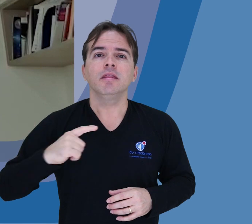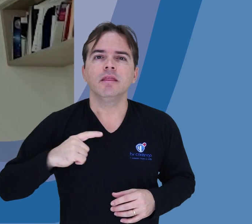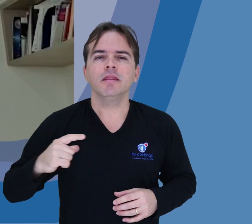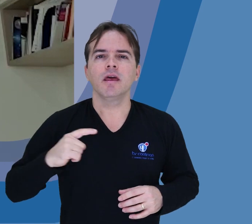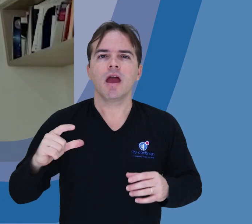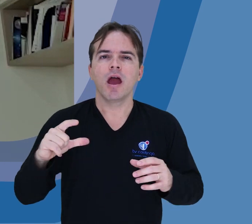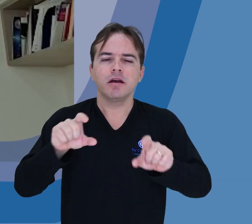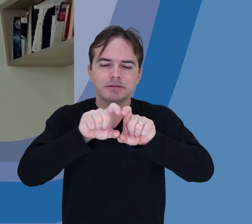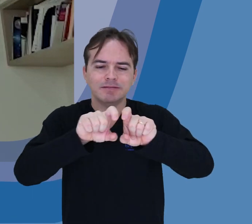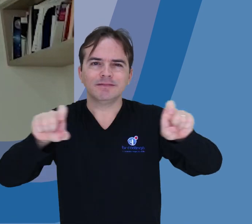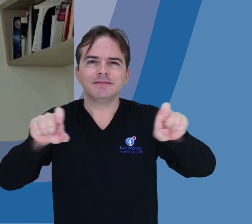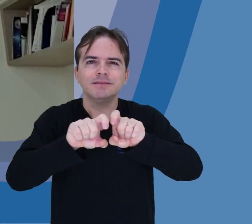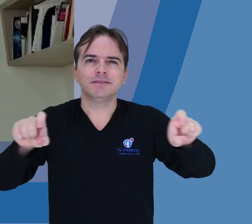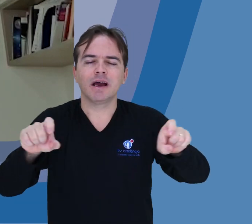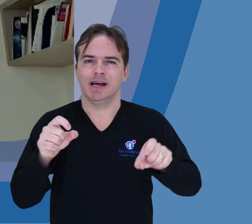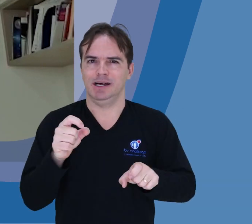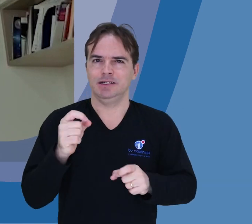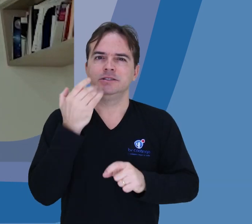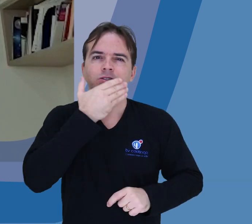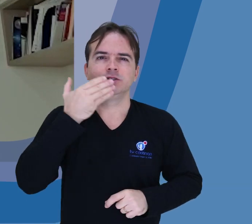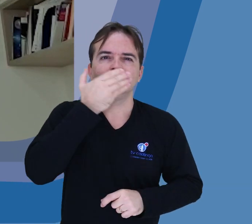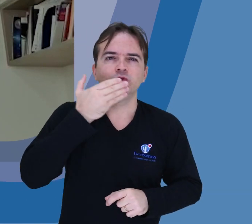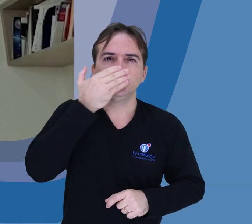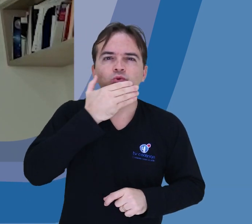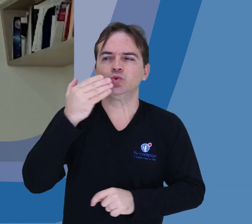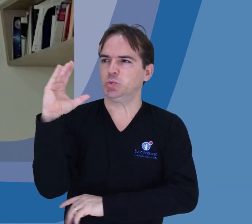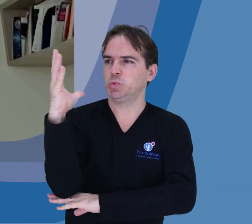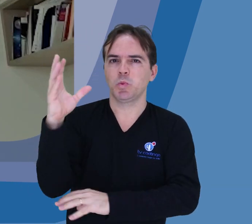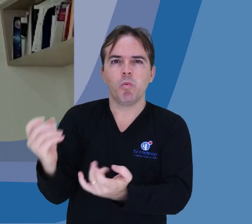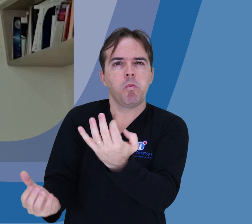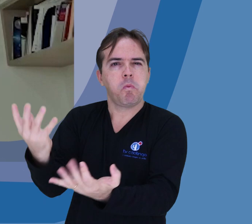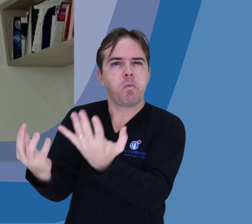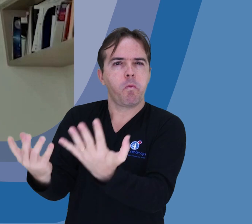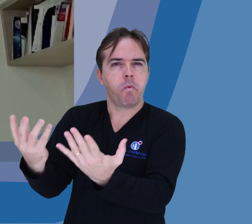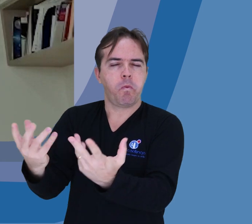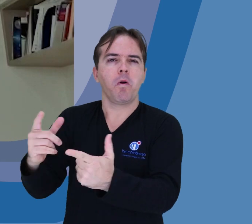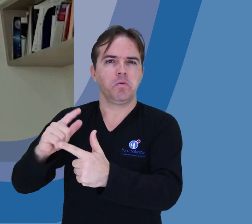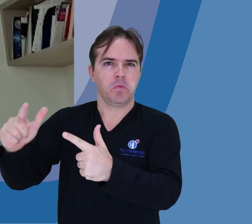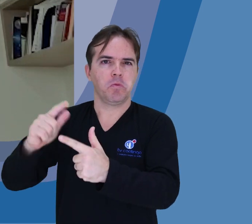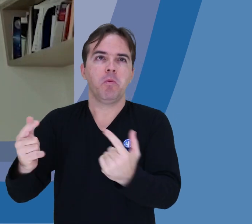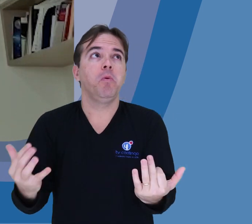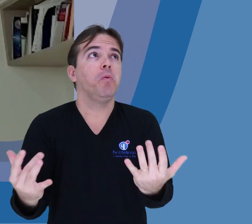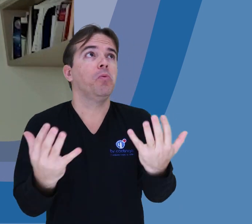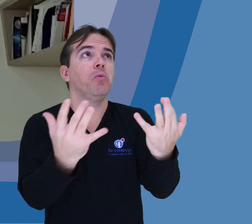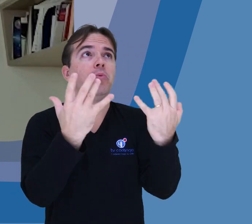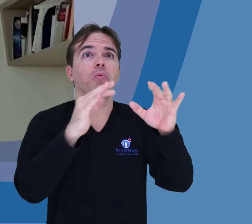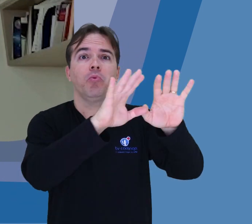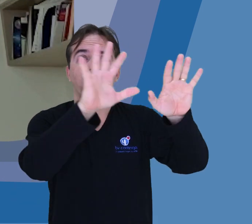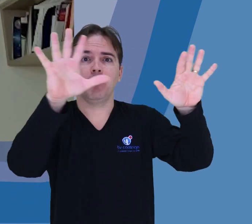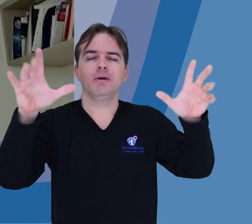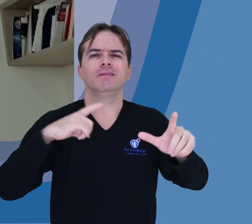queima da cana-de-açúcar então a gente tem um aumento da concentração de poluentes na na nossa